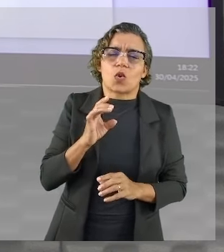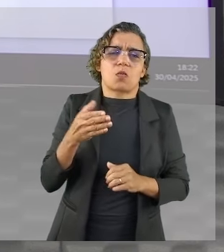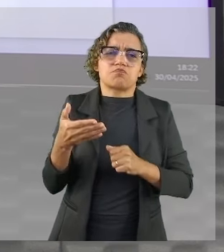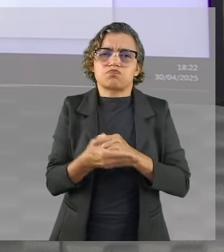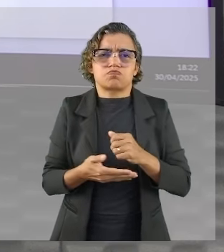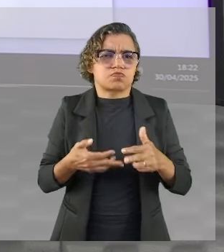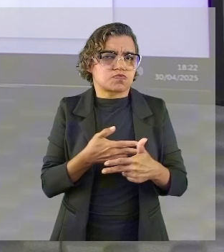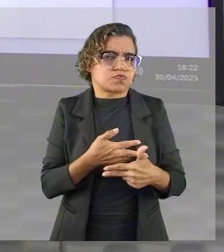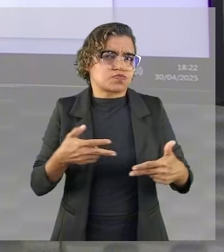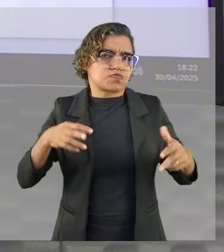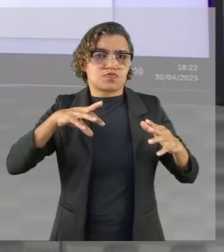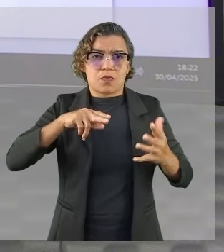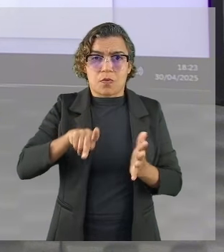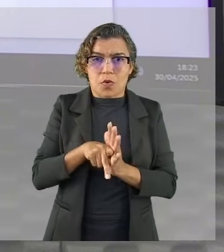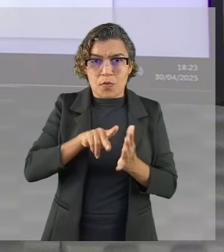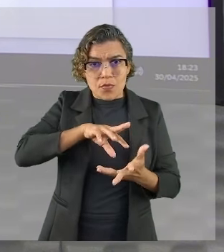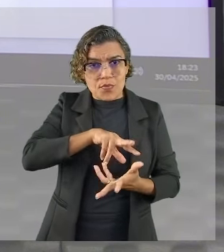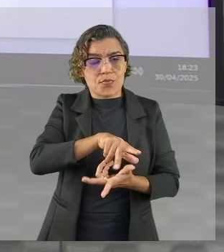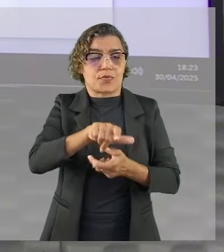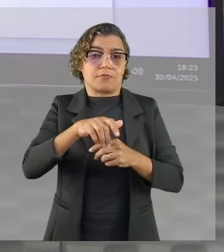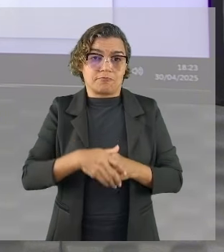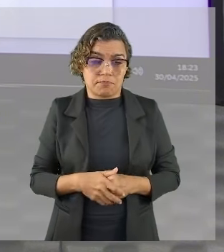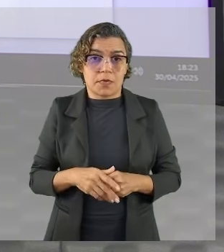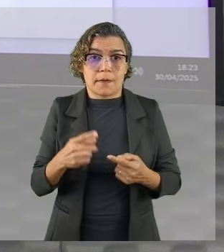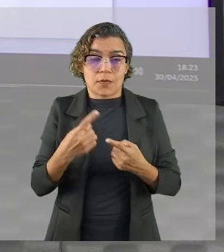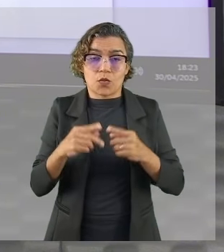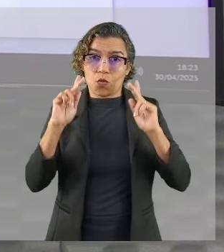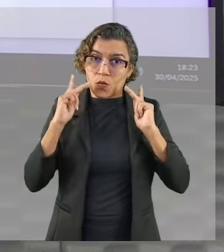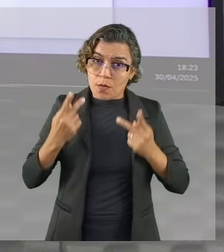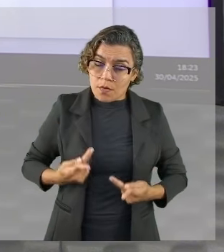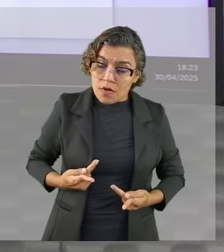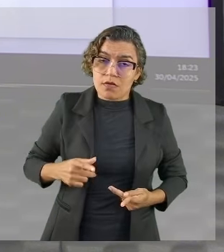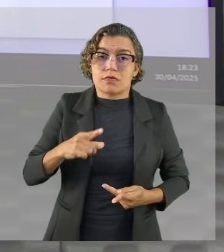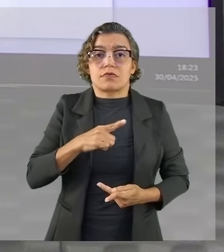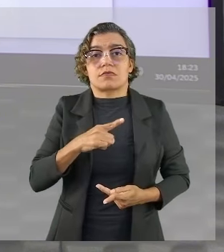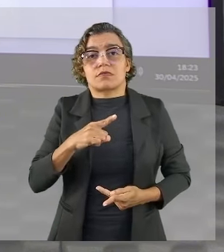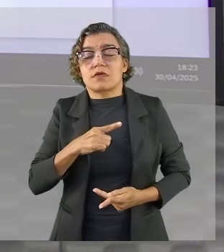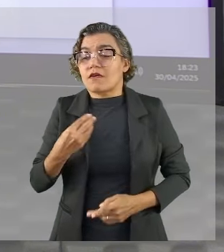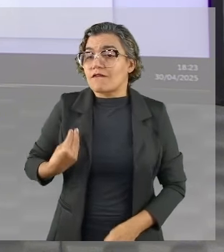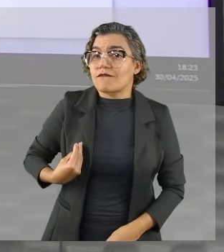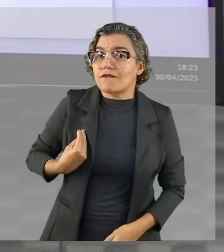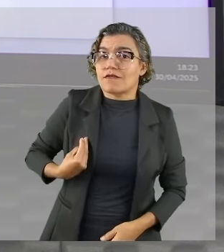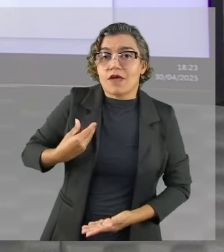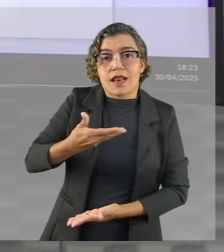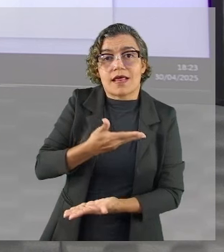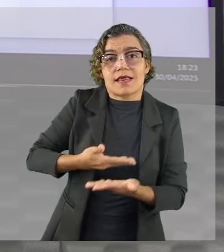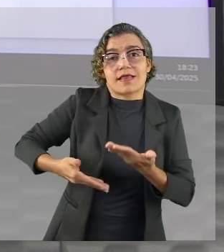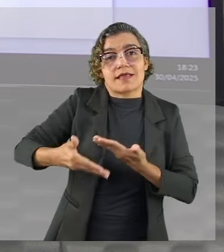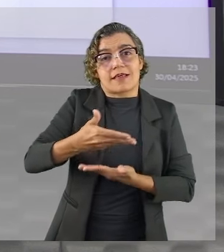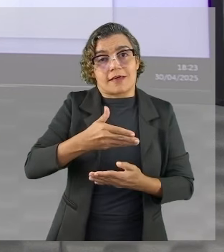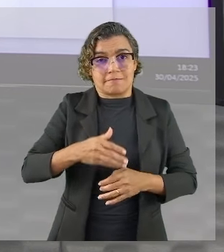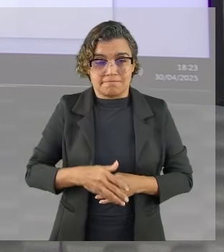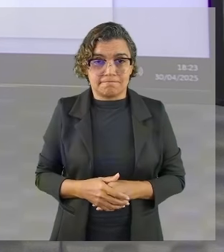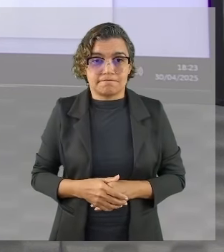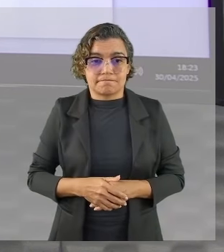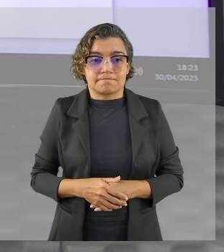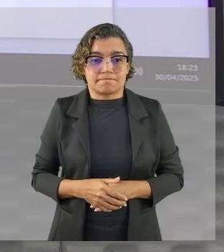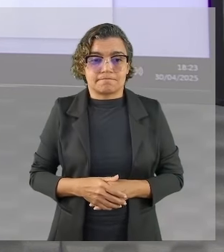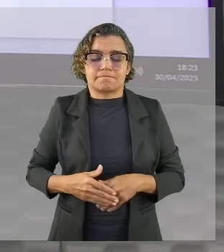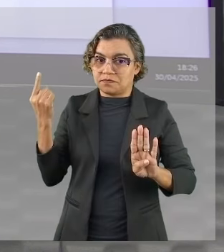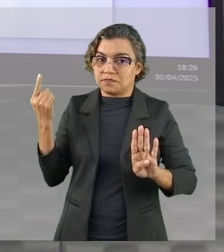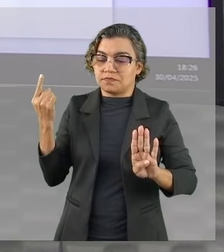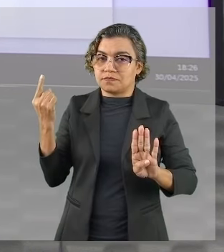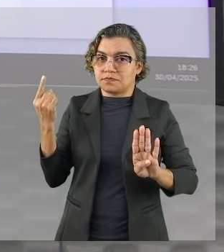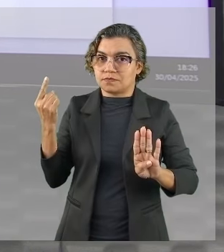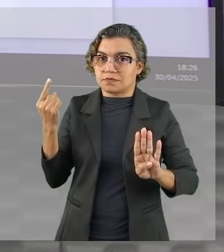princípios universais para que o ser humano ele tenha um mínimo de convivência, né? Então, vamos para a letra